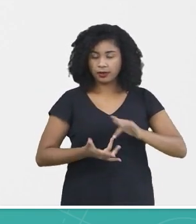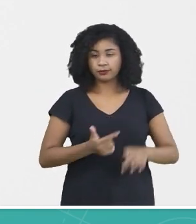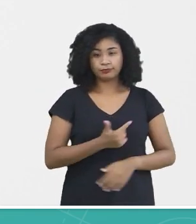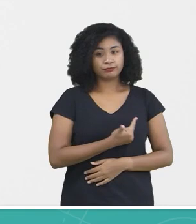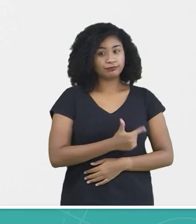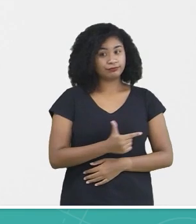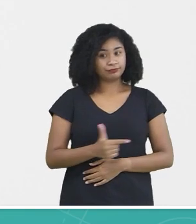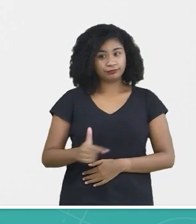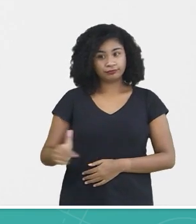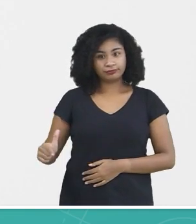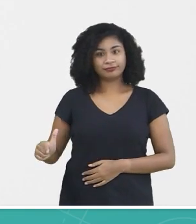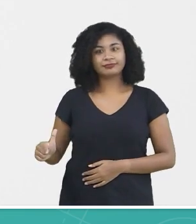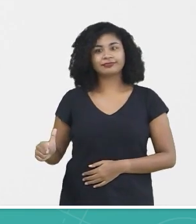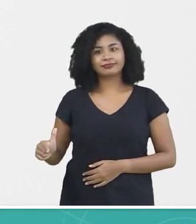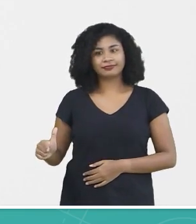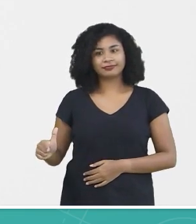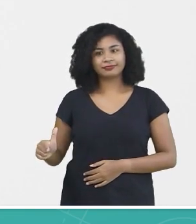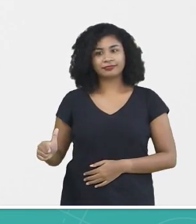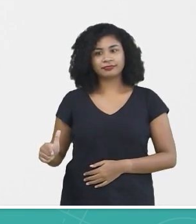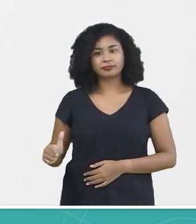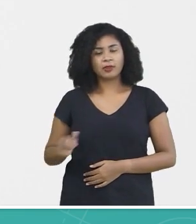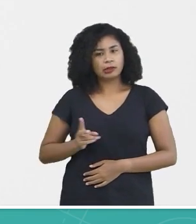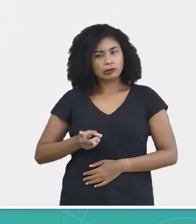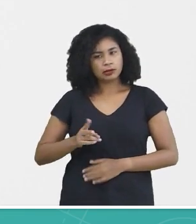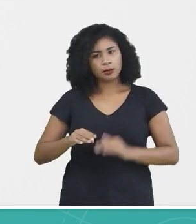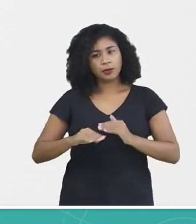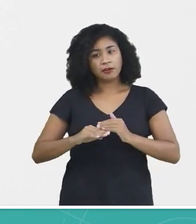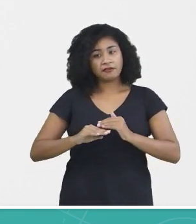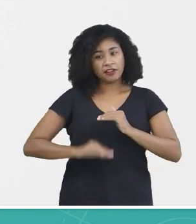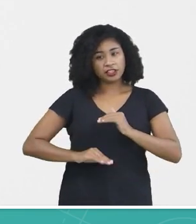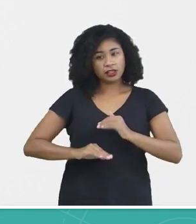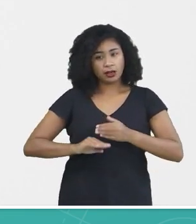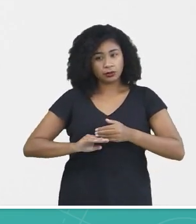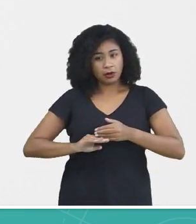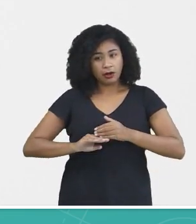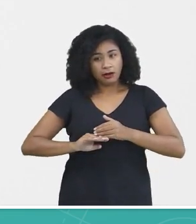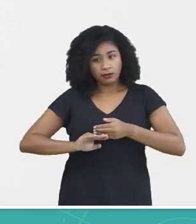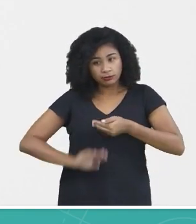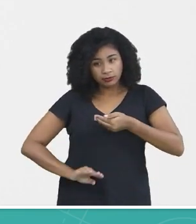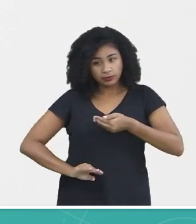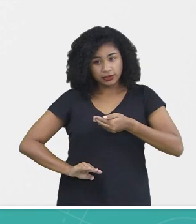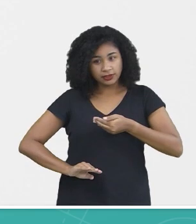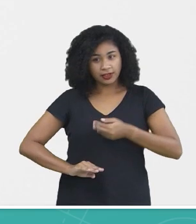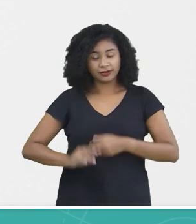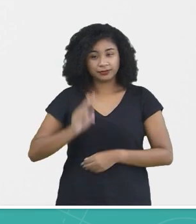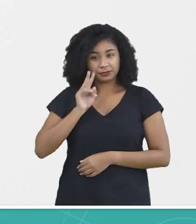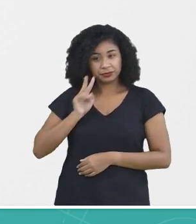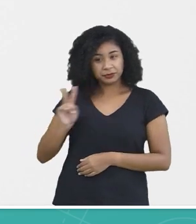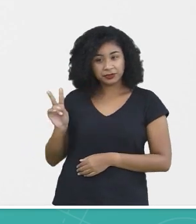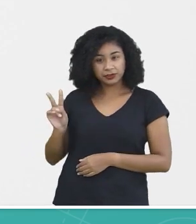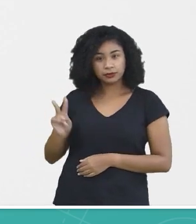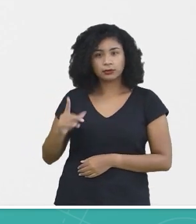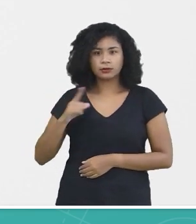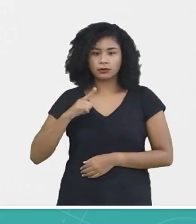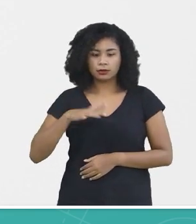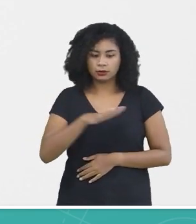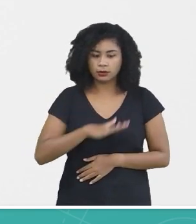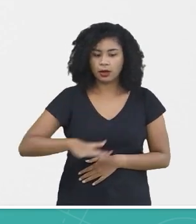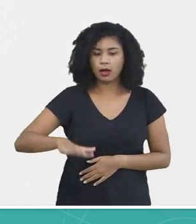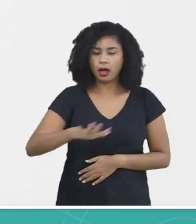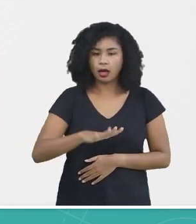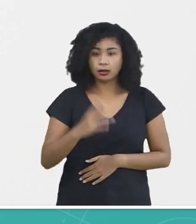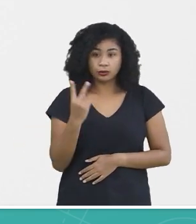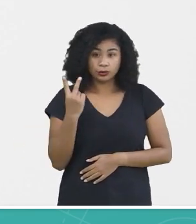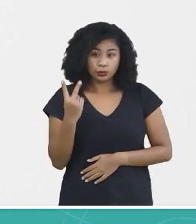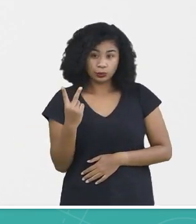mesma distância uma da outra. Ou seja, eu tenho duas retas no mesmo plano, beleza? Mas o que